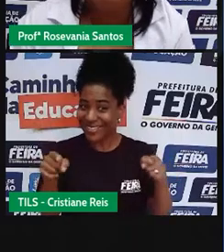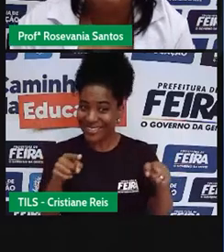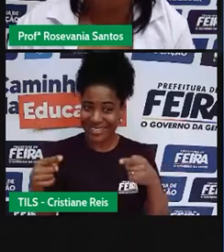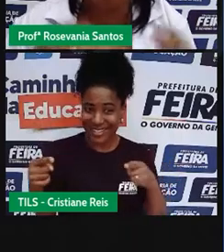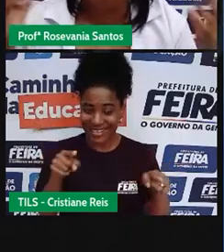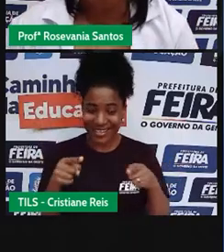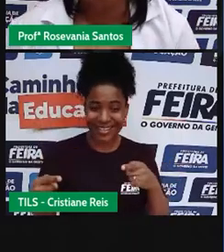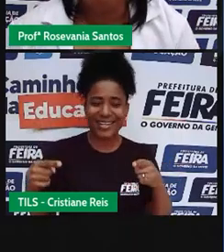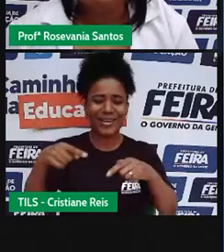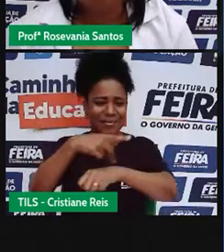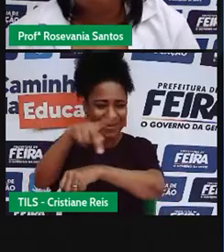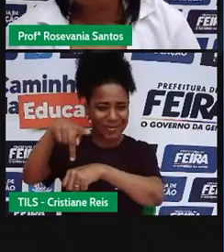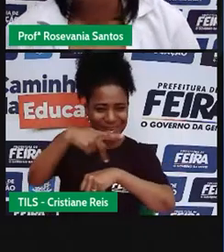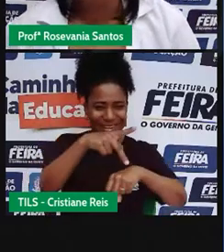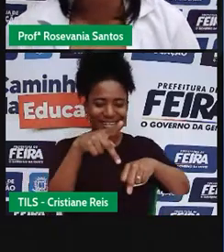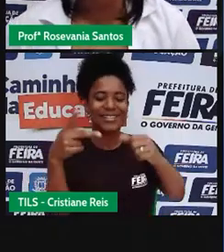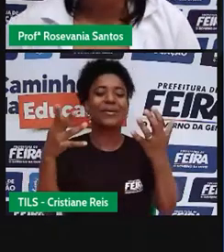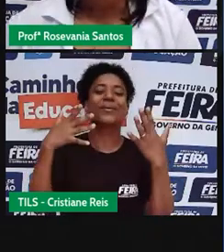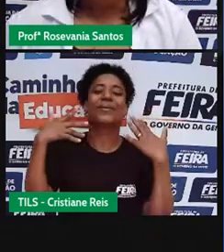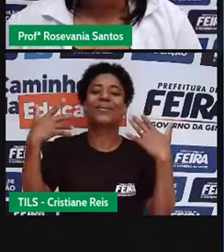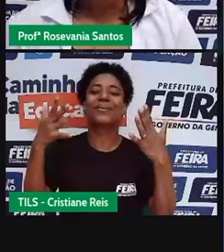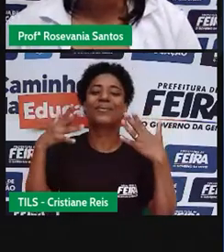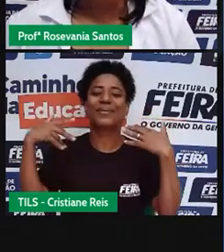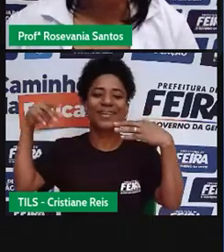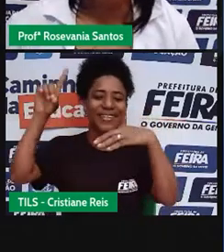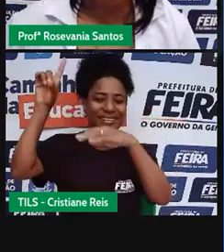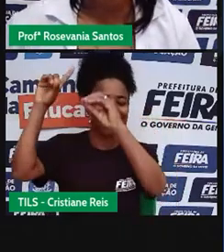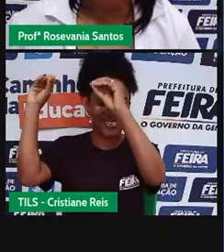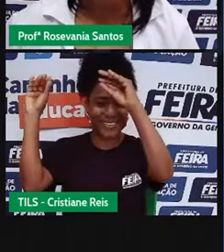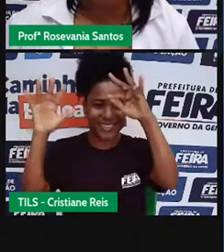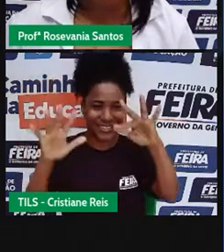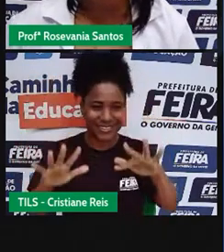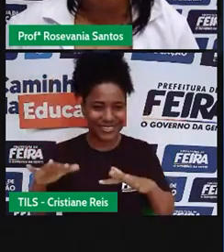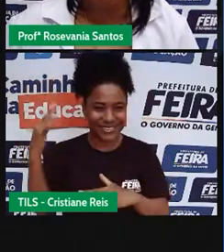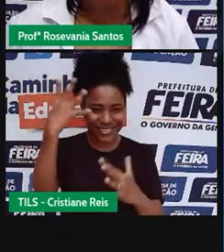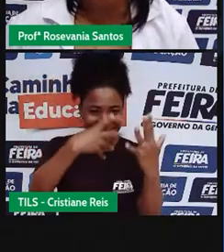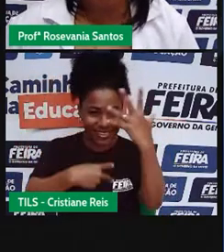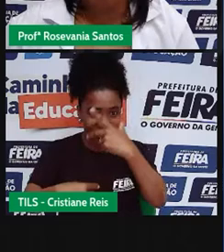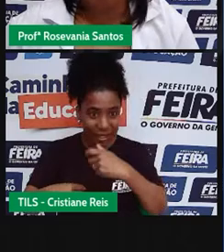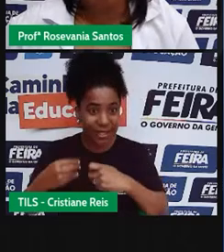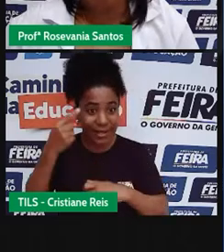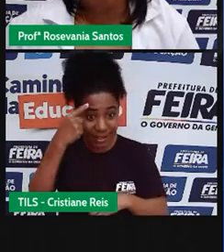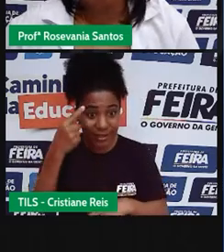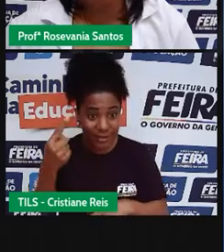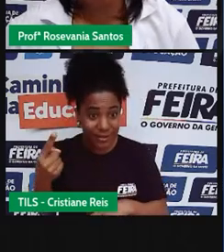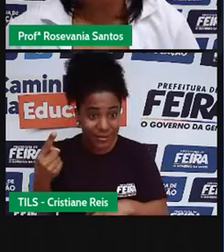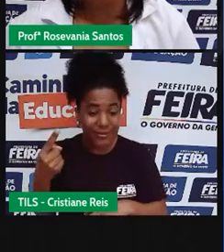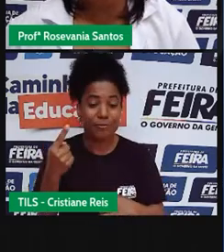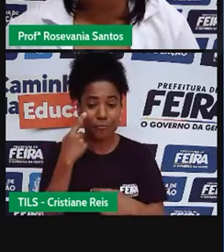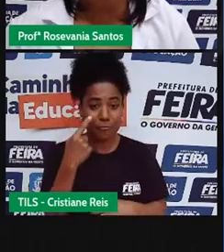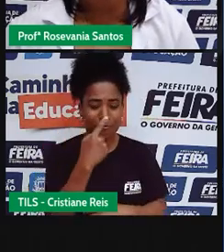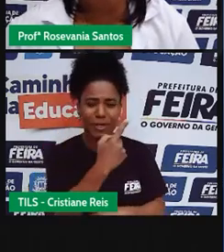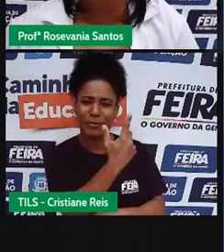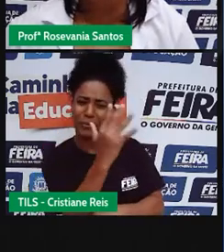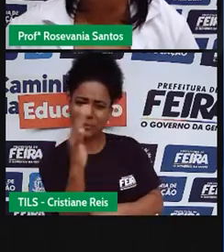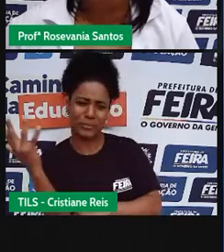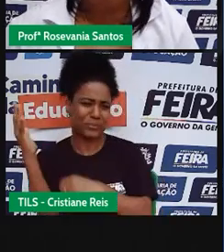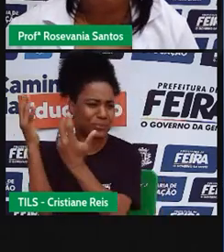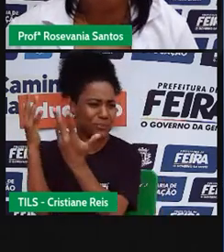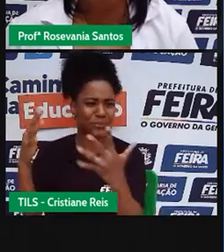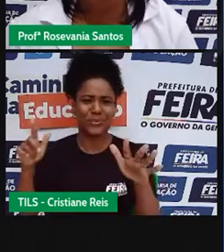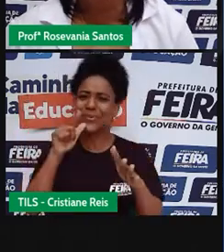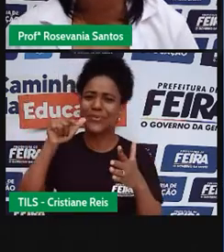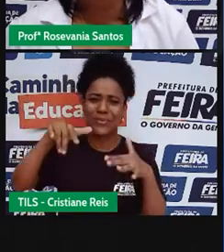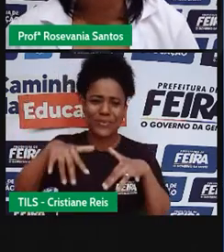tropical, abençoado por Deus e bonito por natureza. Então, a gente tem aqui algumas imagens, né, da natureza, né, do Brasil, aqui como as áreas